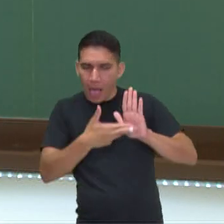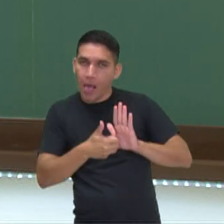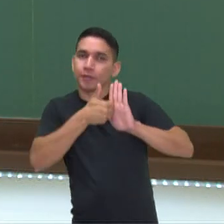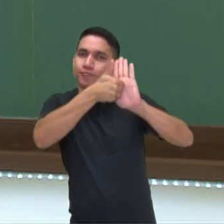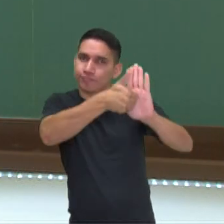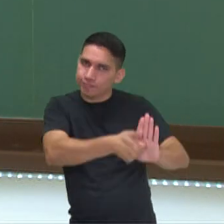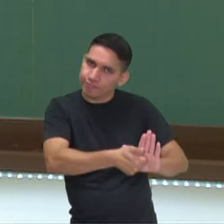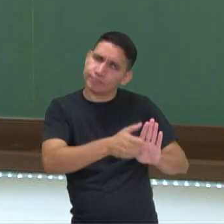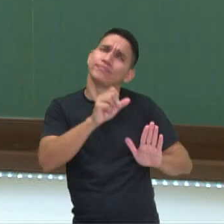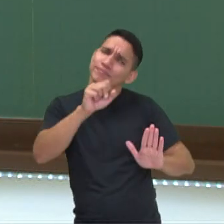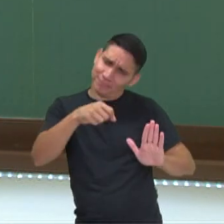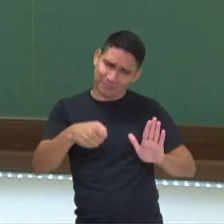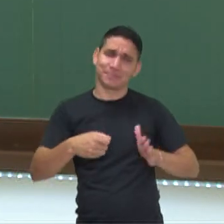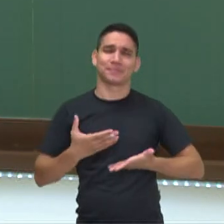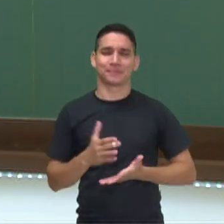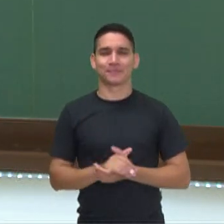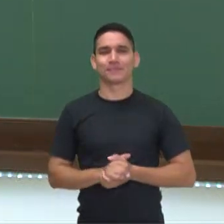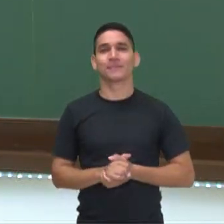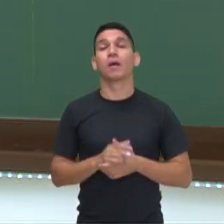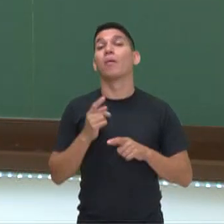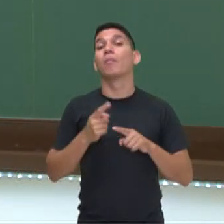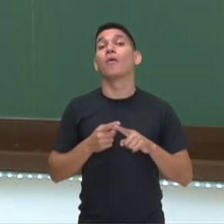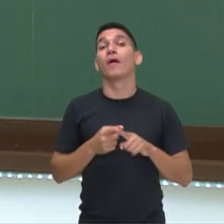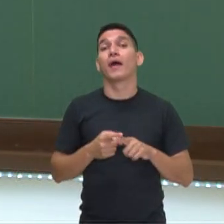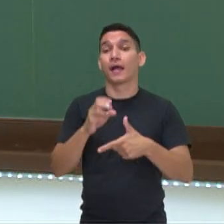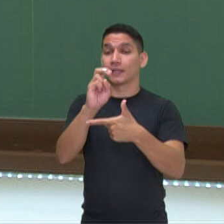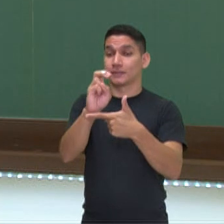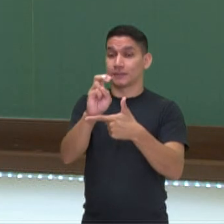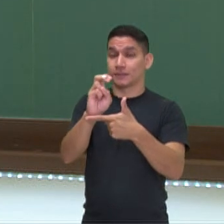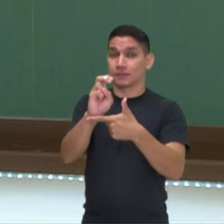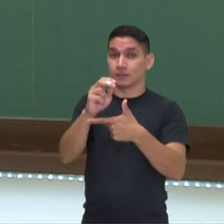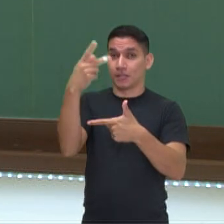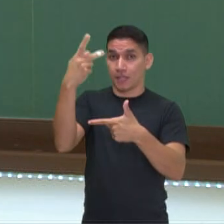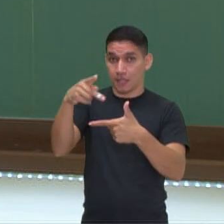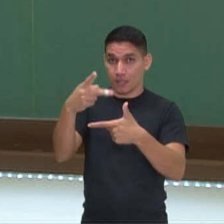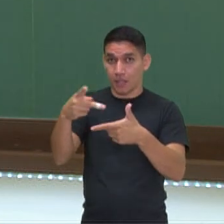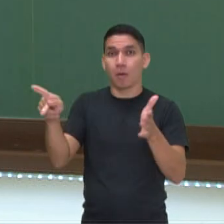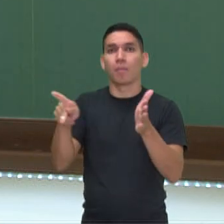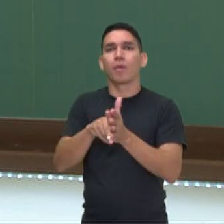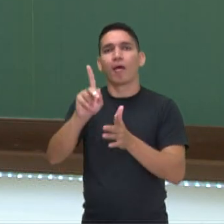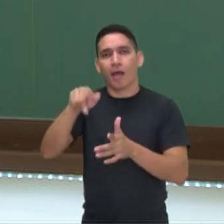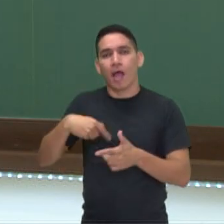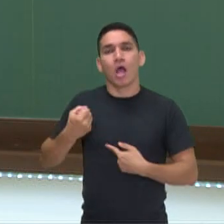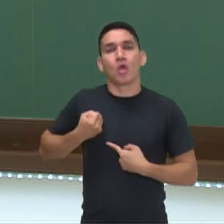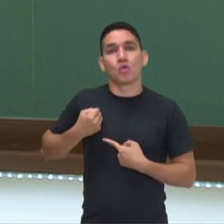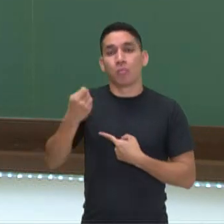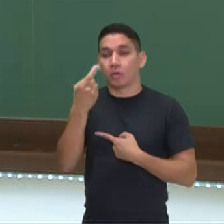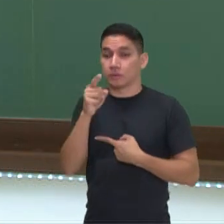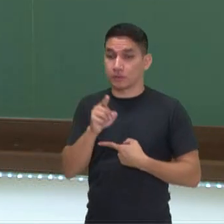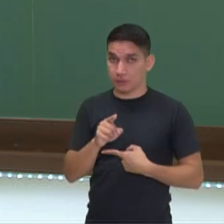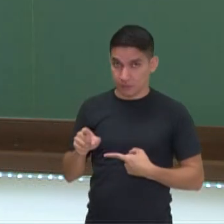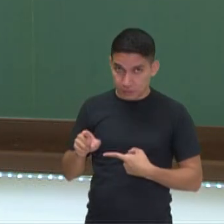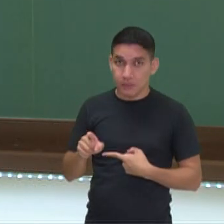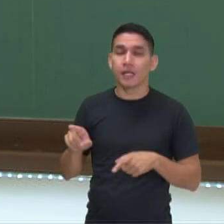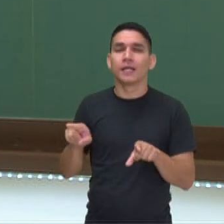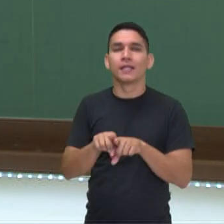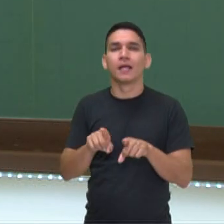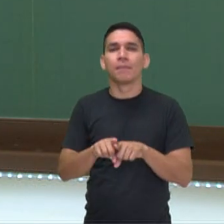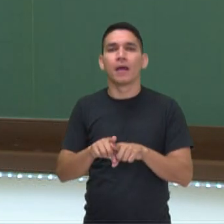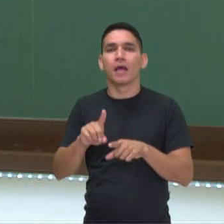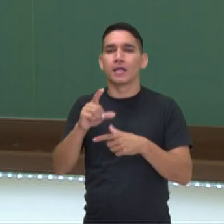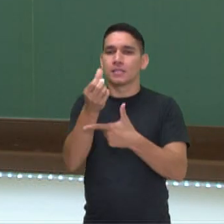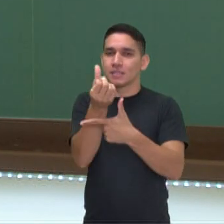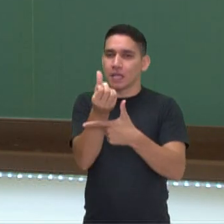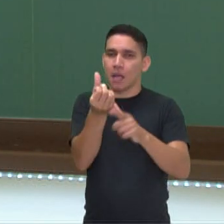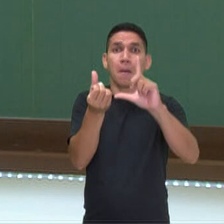do exercício? Sim, né? Porque 5, ele é um número inteiro e é um número menor que